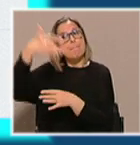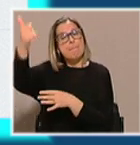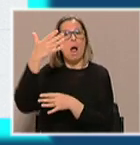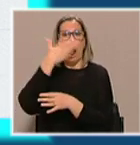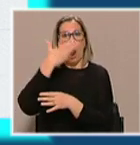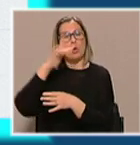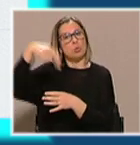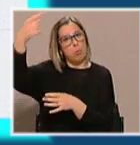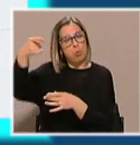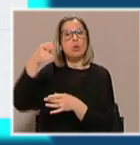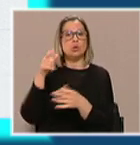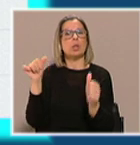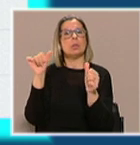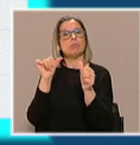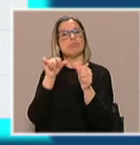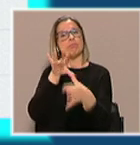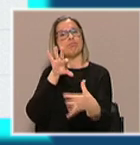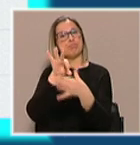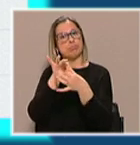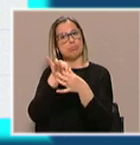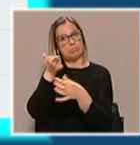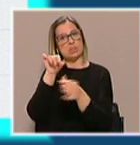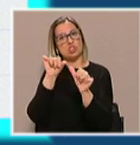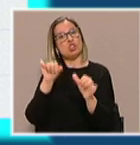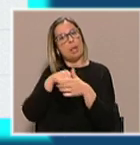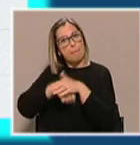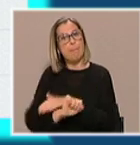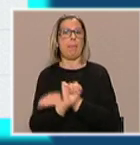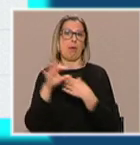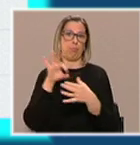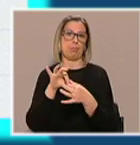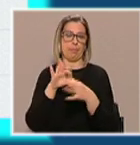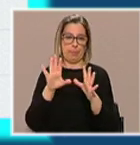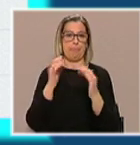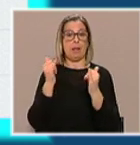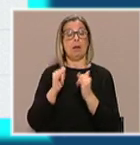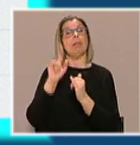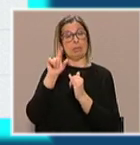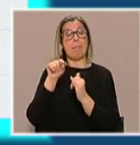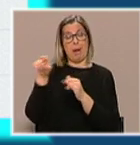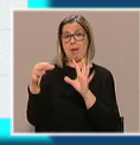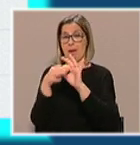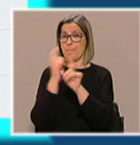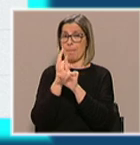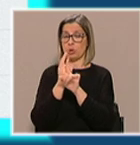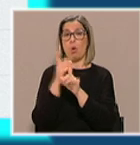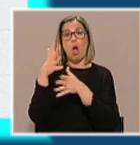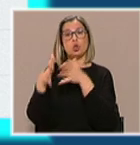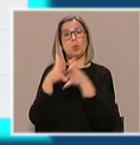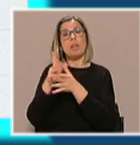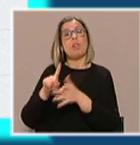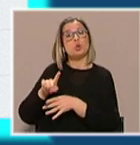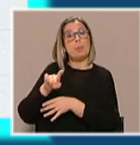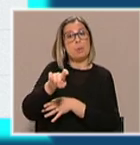a esta hormona. Também é responsável pela produção de espermatozoides. Por sinal, as